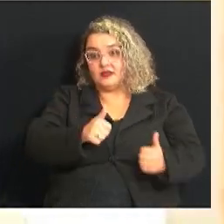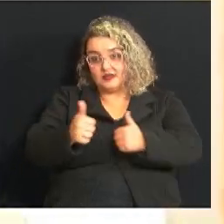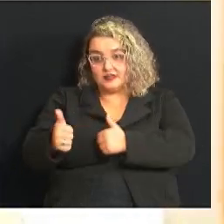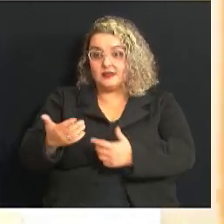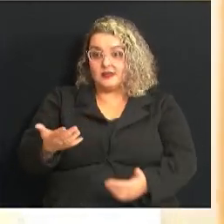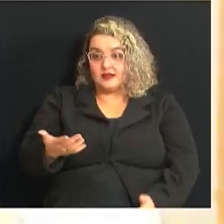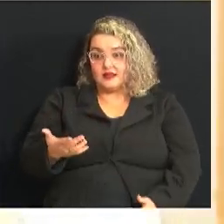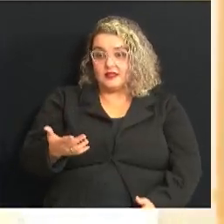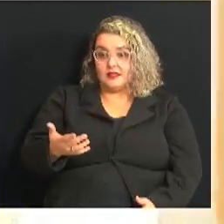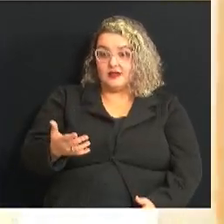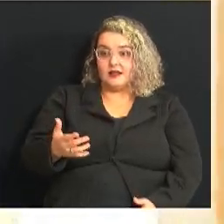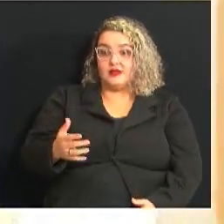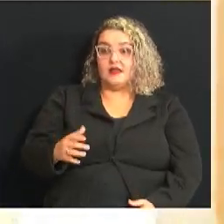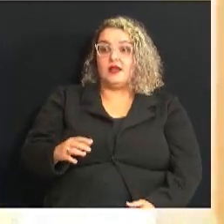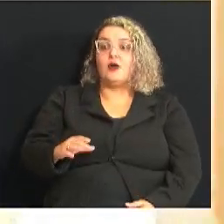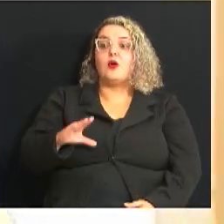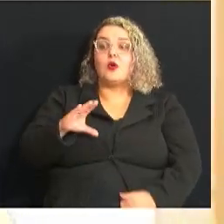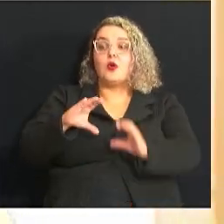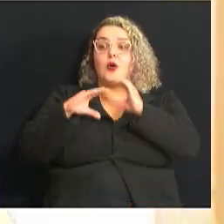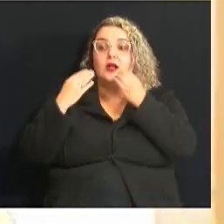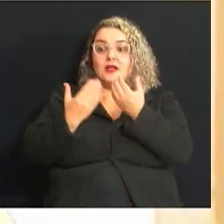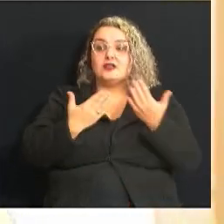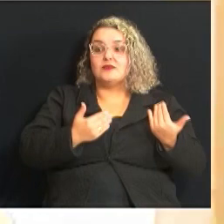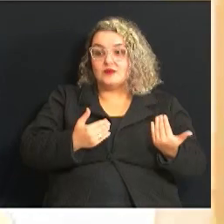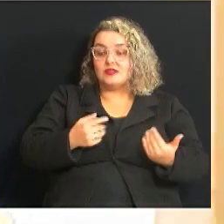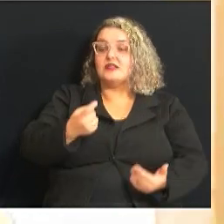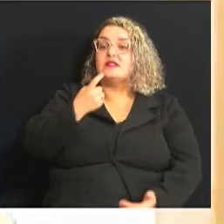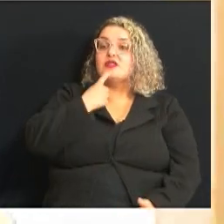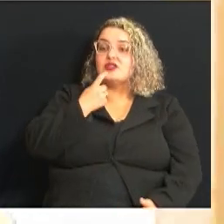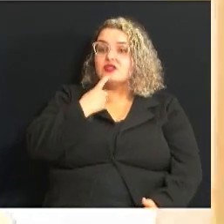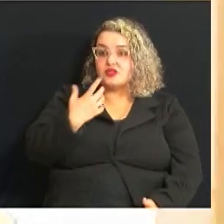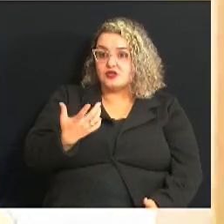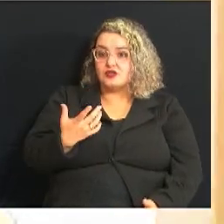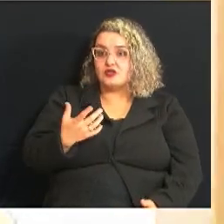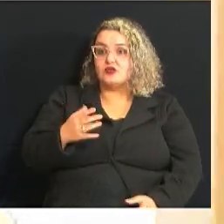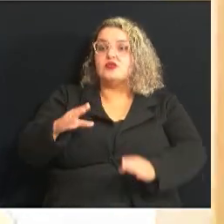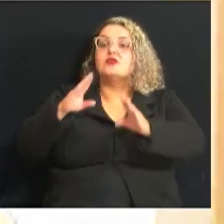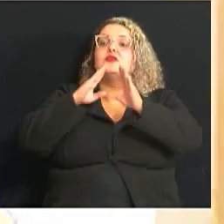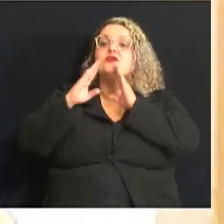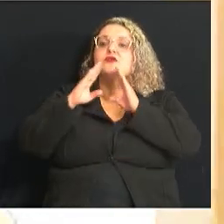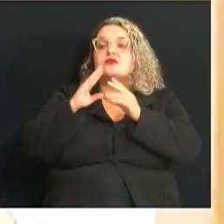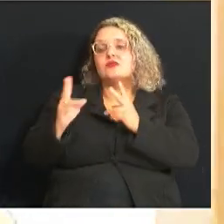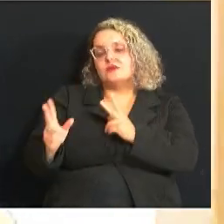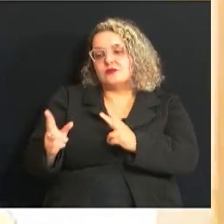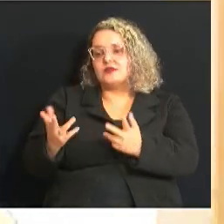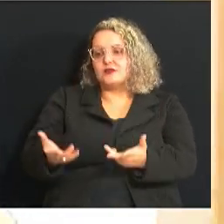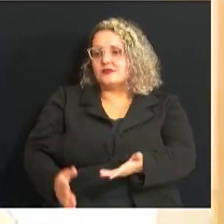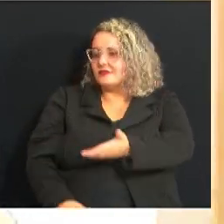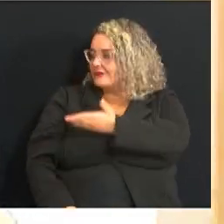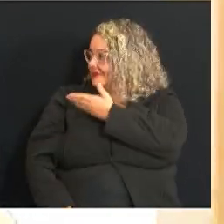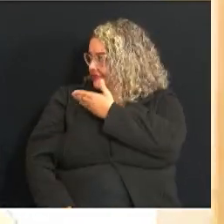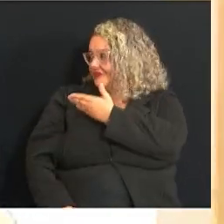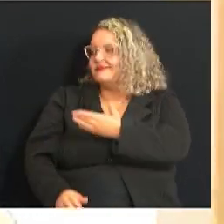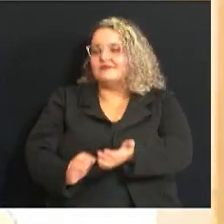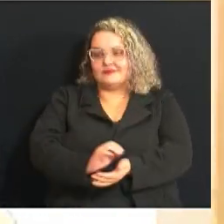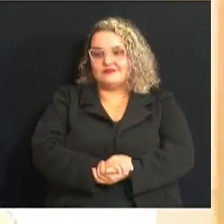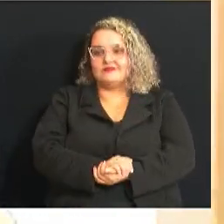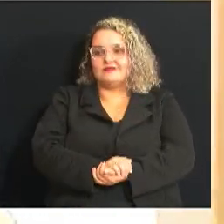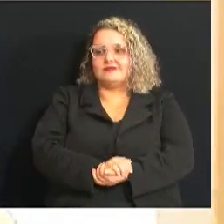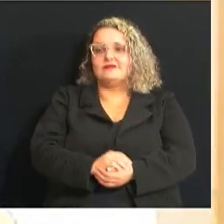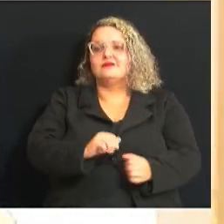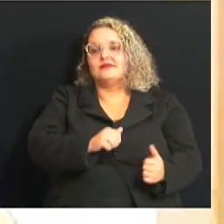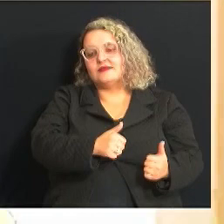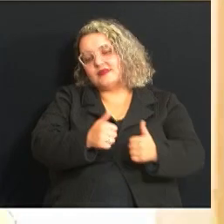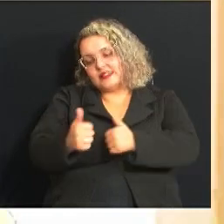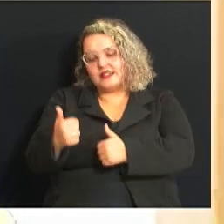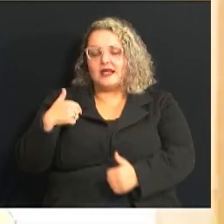aí, Adriele. O Instagram é Coletivo Jovem Campinas e o nosso Facebook também, Coletivo Jovem Campinas. Vai lá, segue a